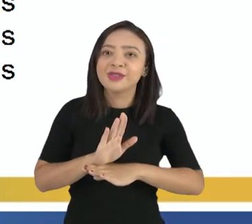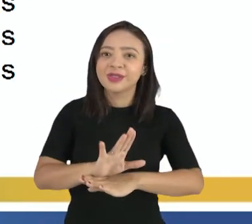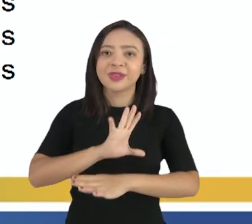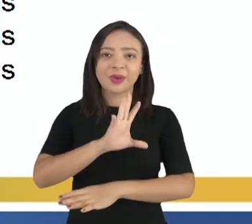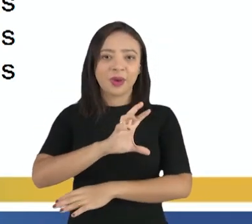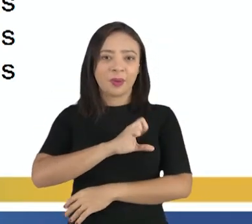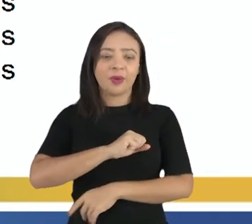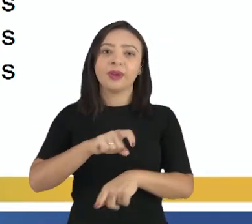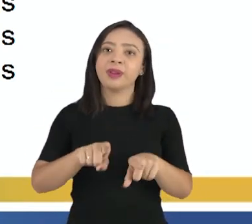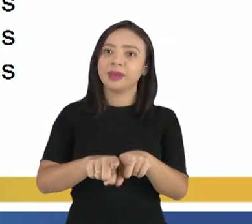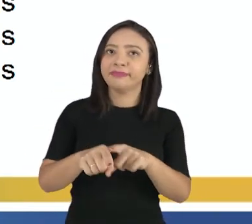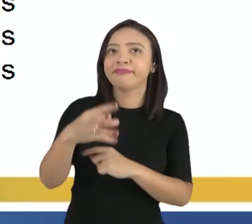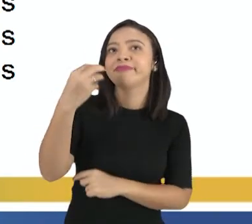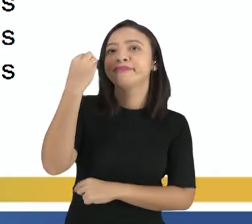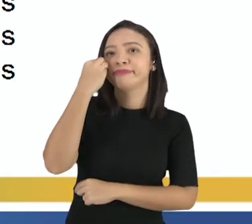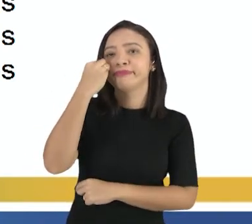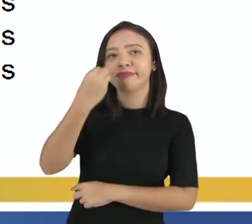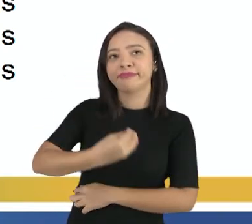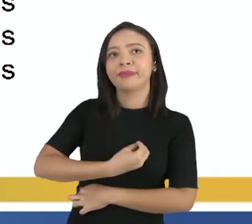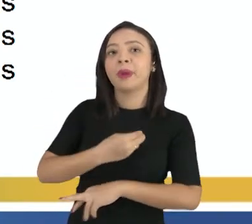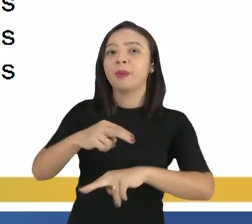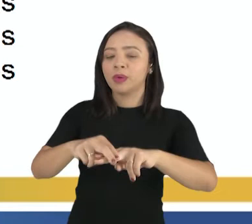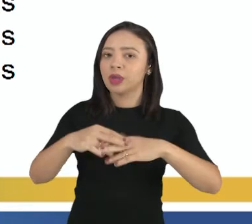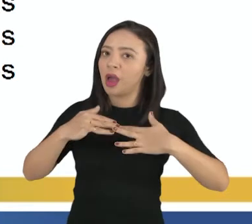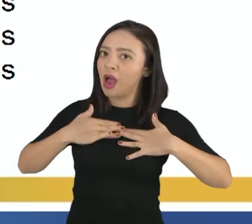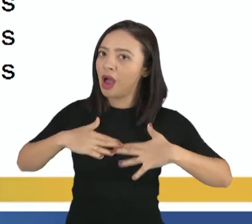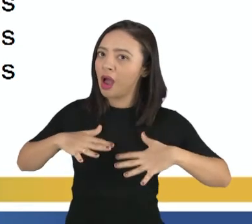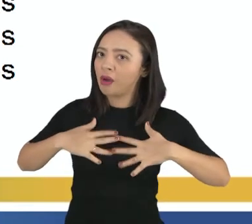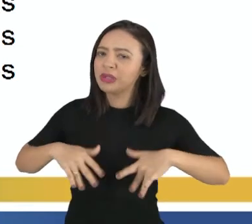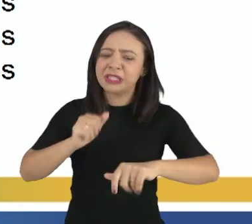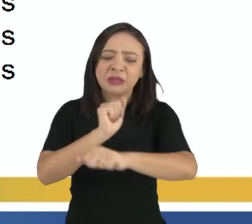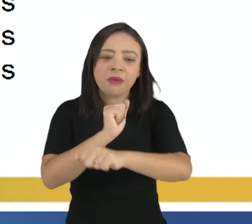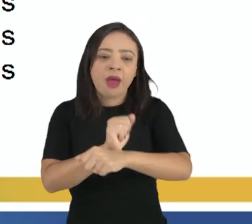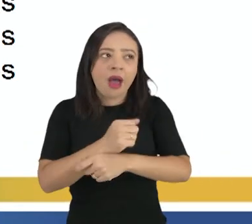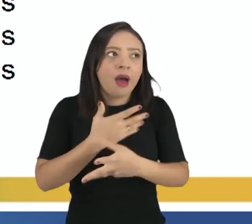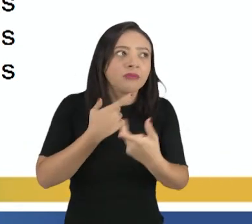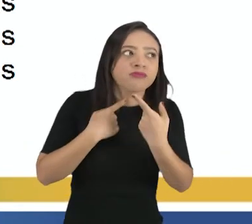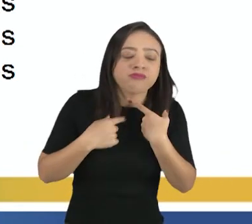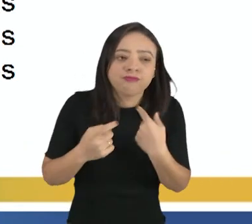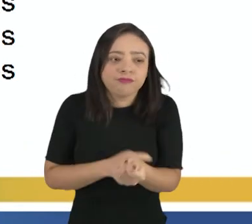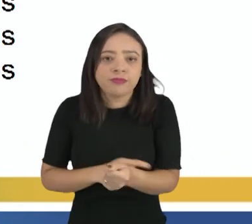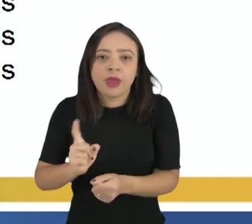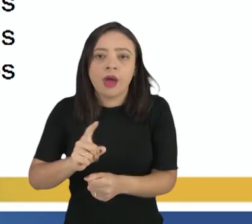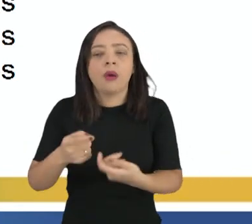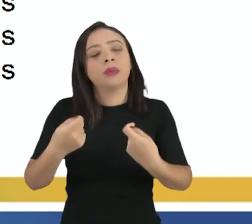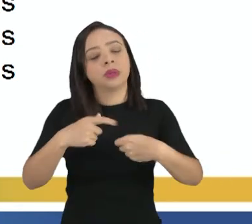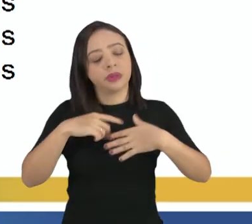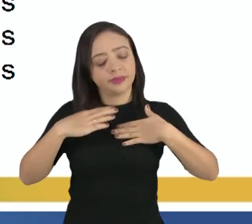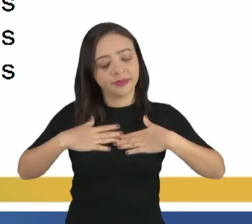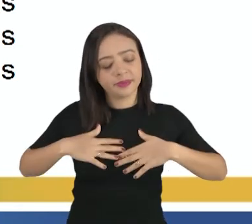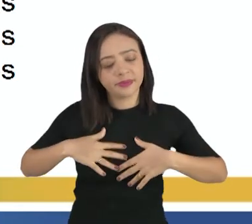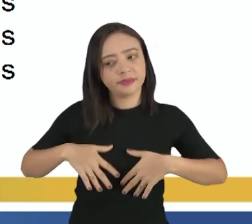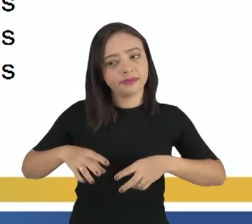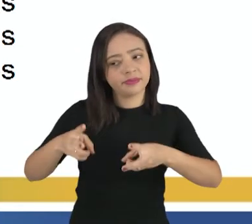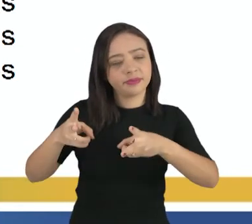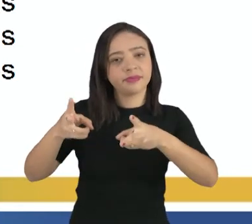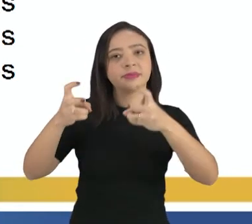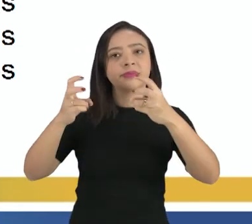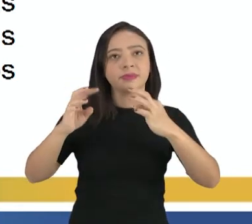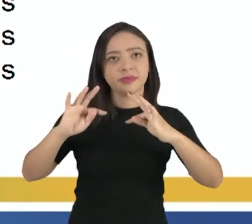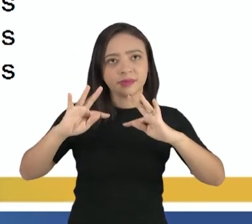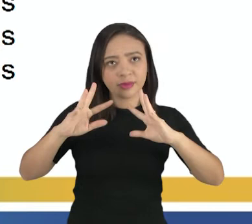que será testada melhor conter as expectativas até calma avaliando as próprias carências